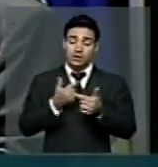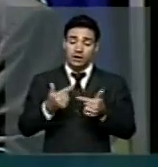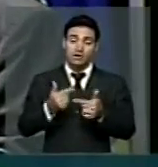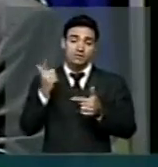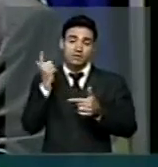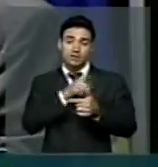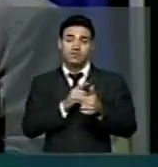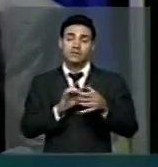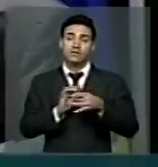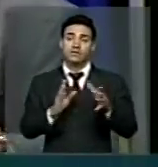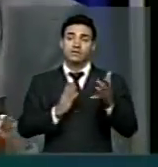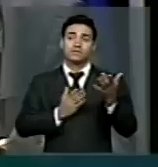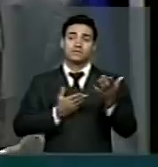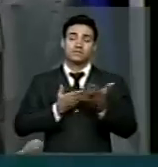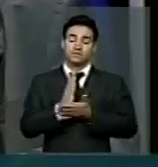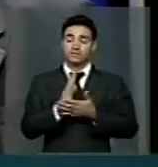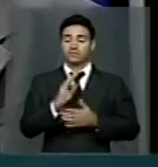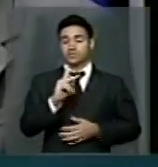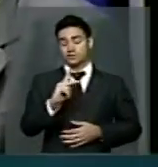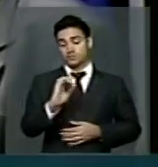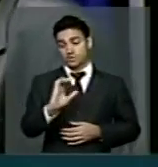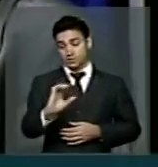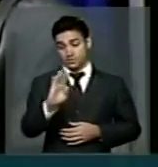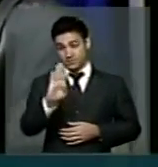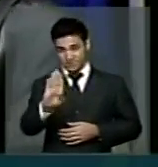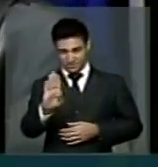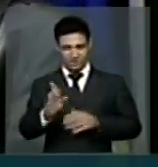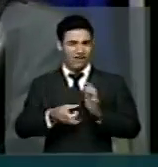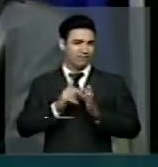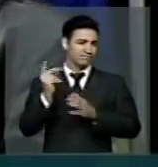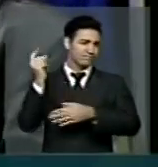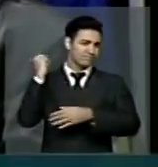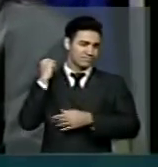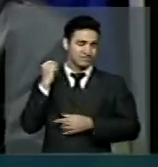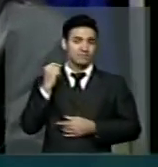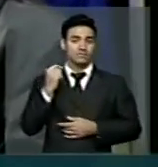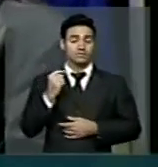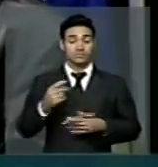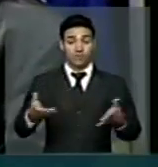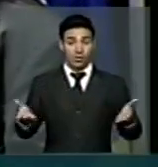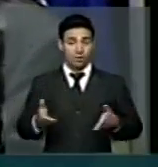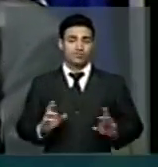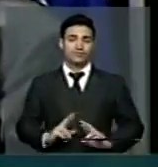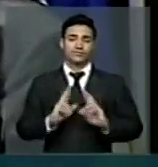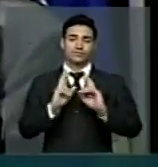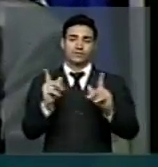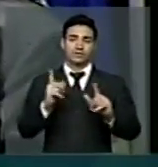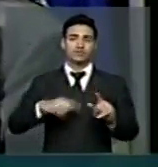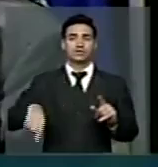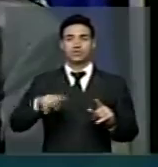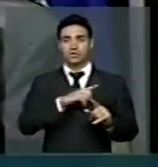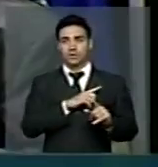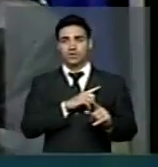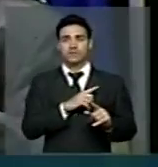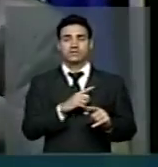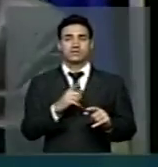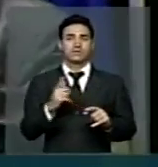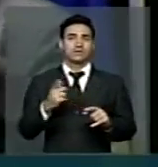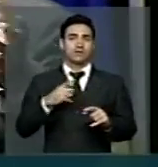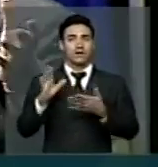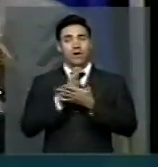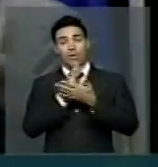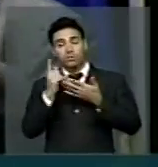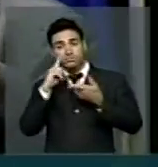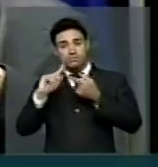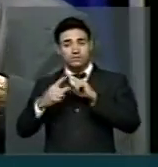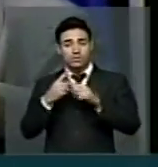Comunista Brasileiro, que era uma outra época. Hoje, nós estamos com alguns